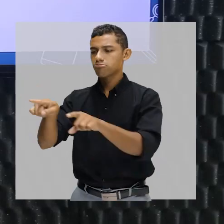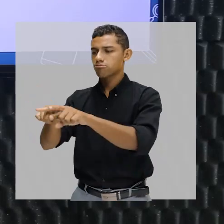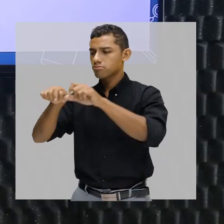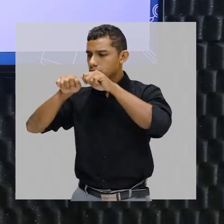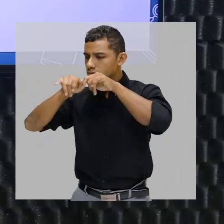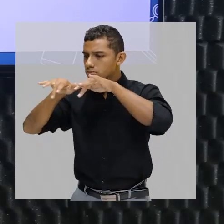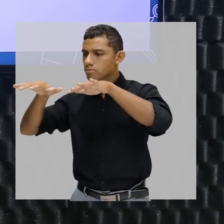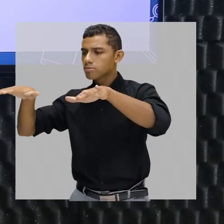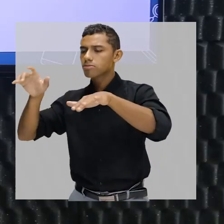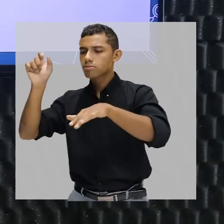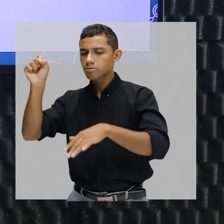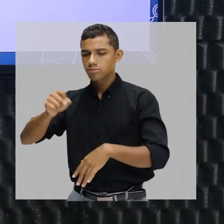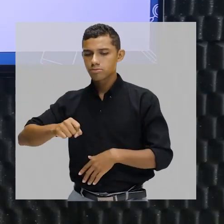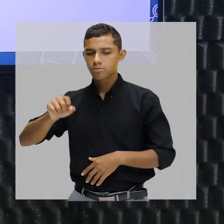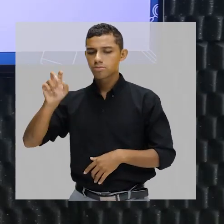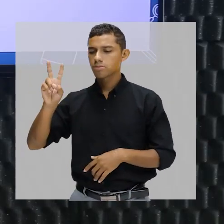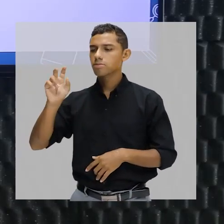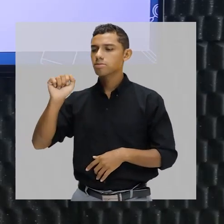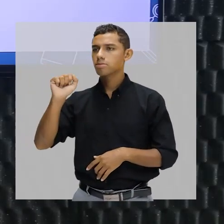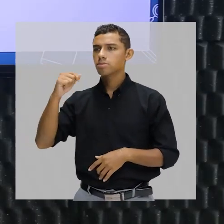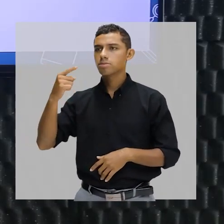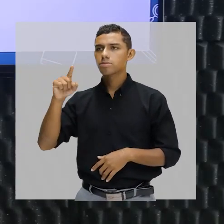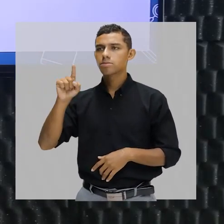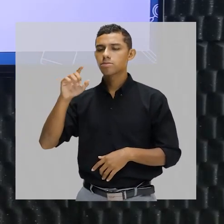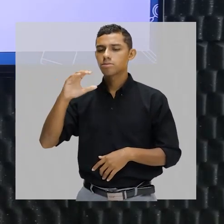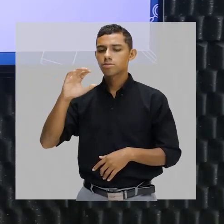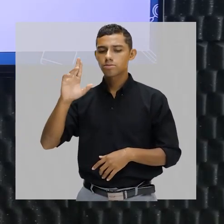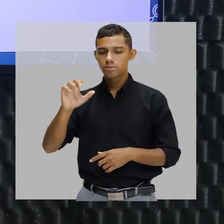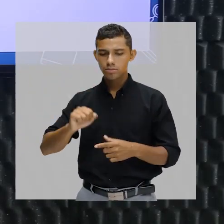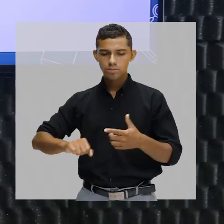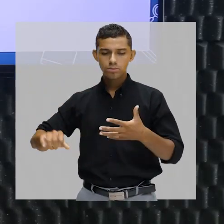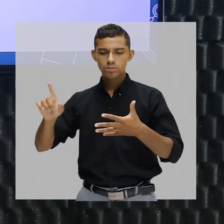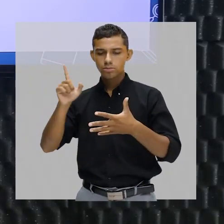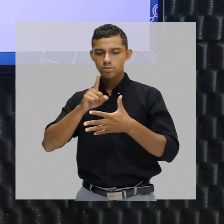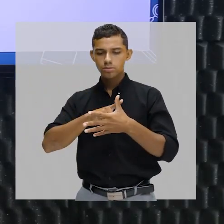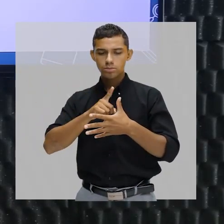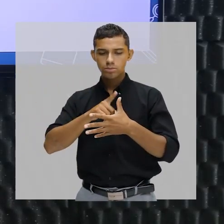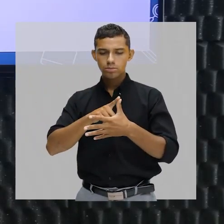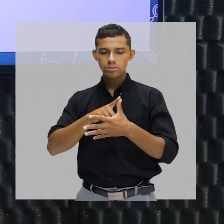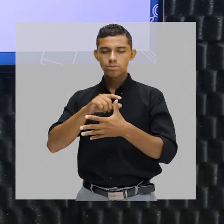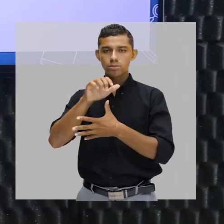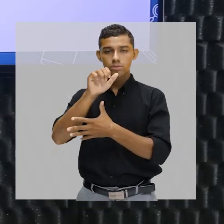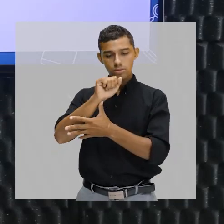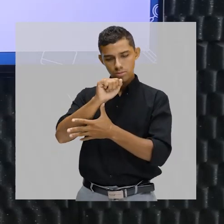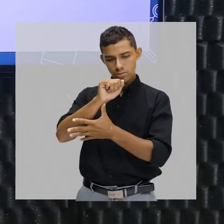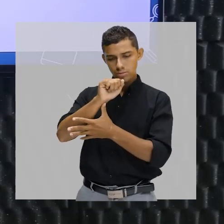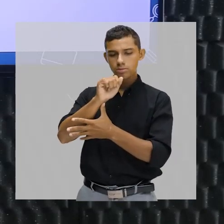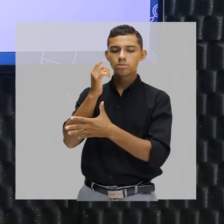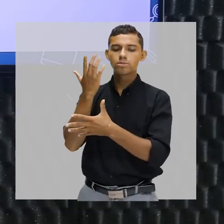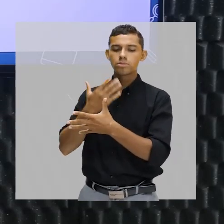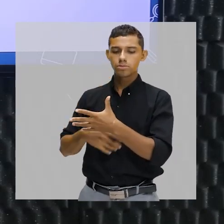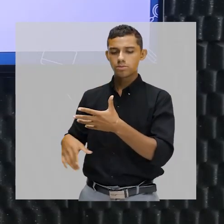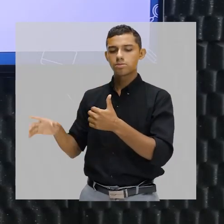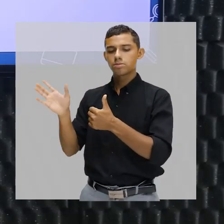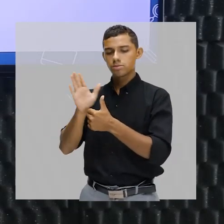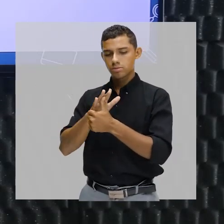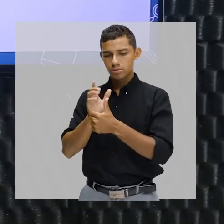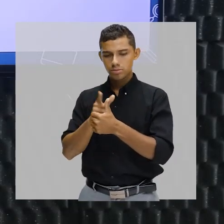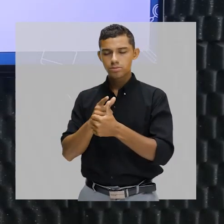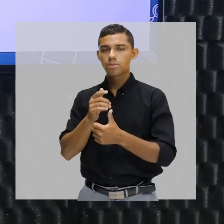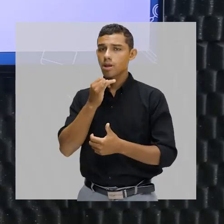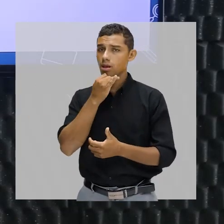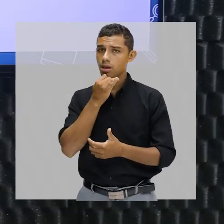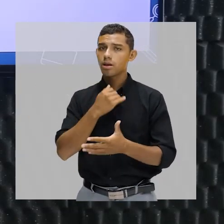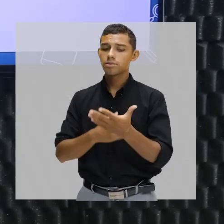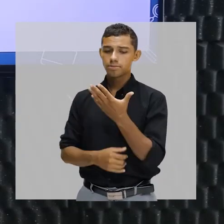Um exemplo disso são os microondas, as microondas, né? Exemplo, ondas de rádio, ondas de TV, tá ok?